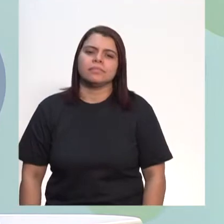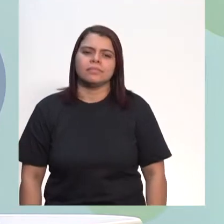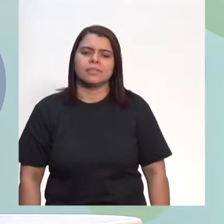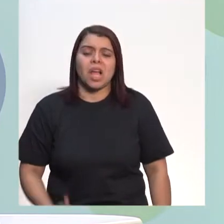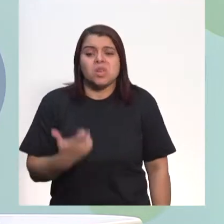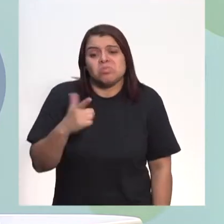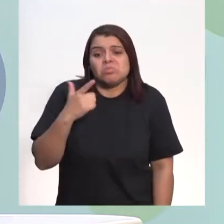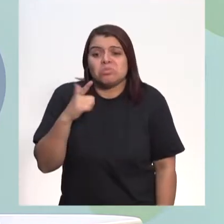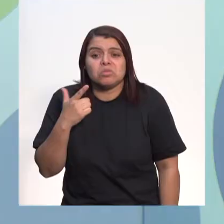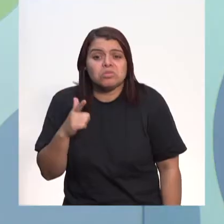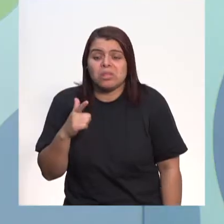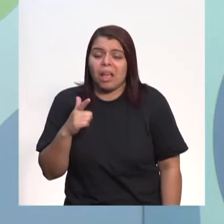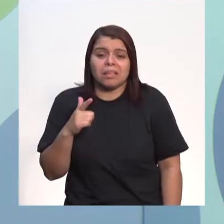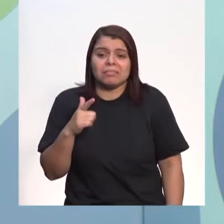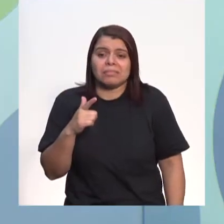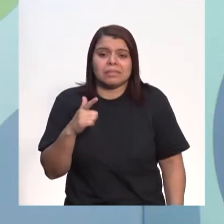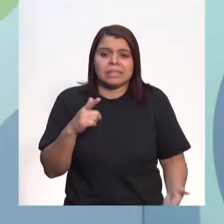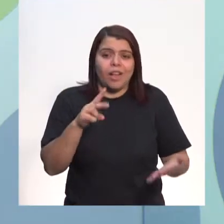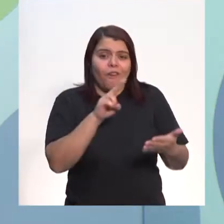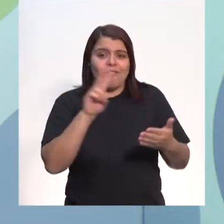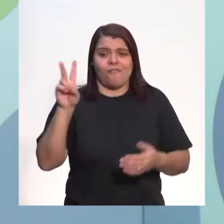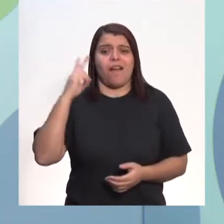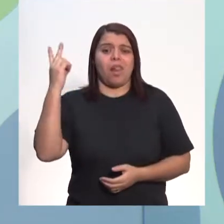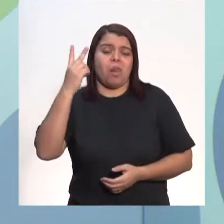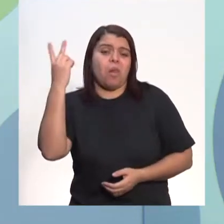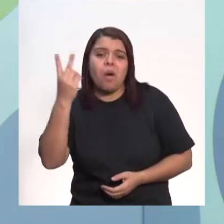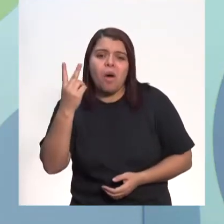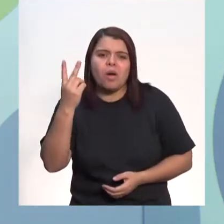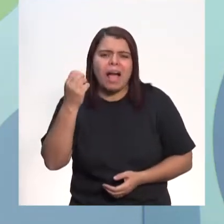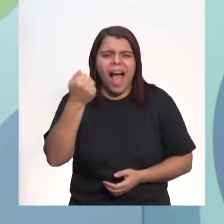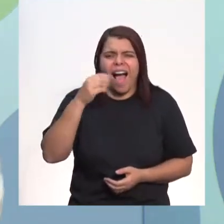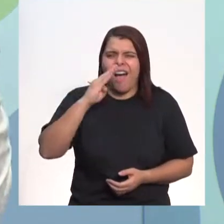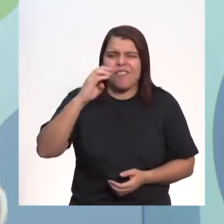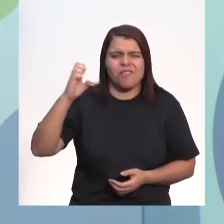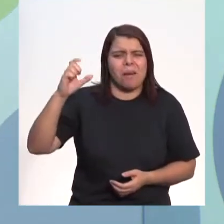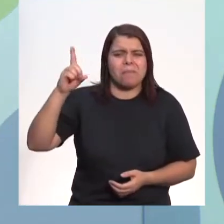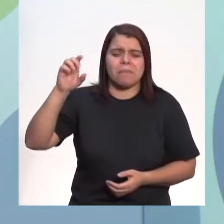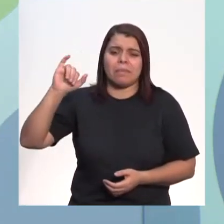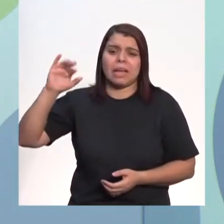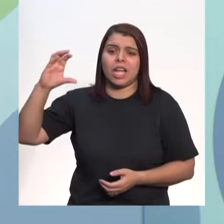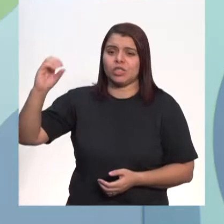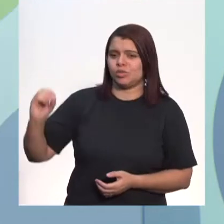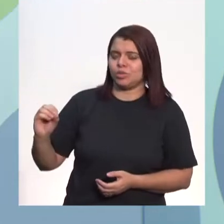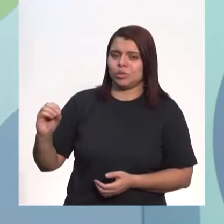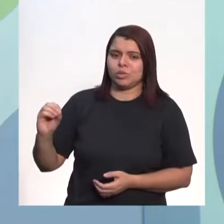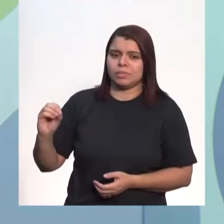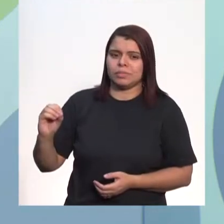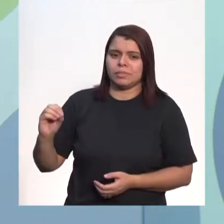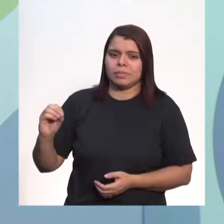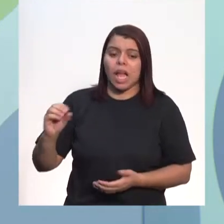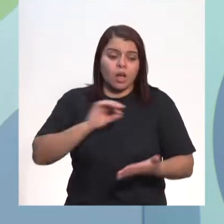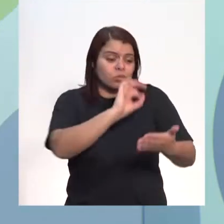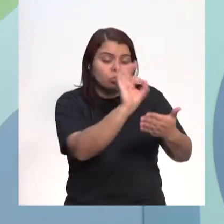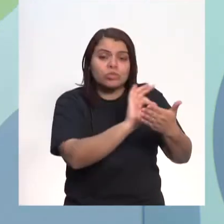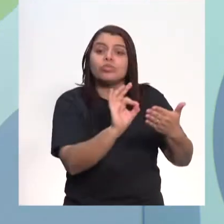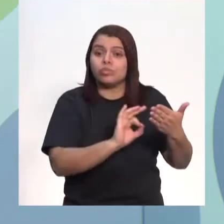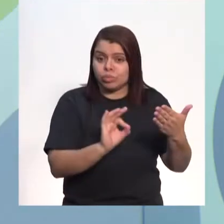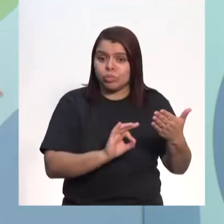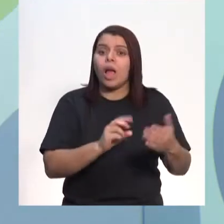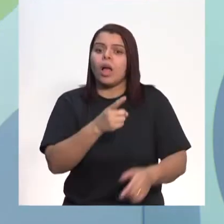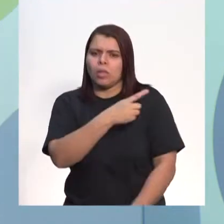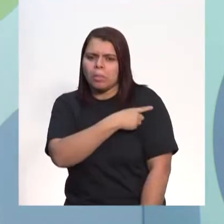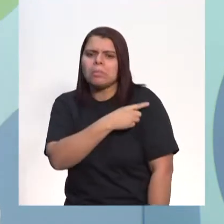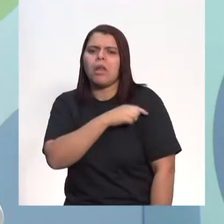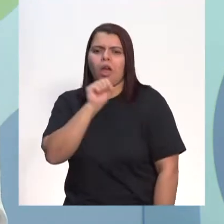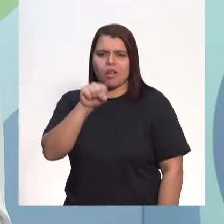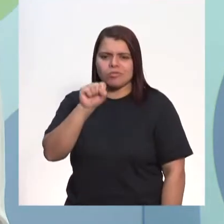o silábico com valor, o silábico alfabético e o alfabético, aquele que produz texto, às vezes no primeiro ano. Então, claro que